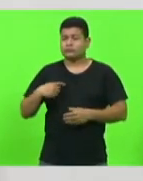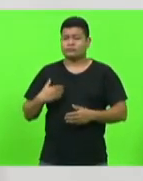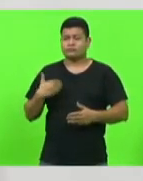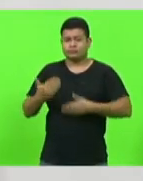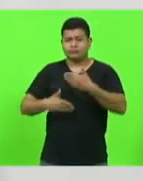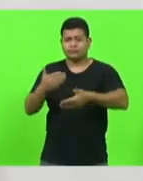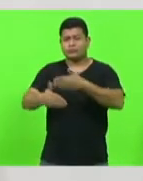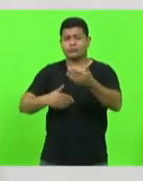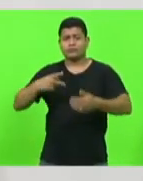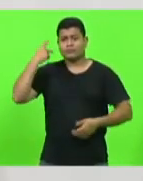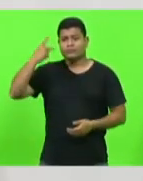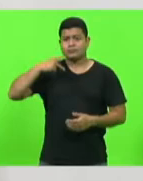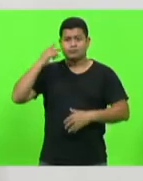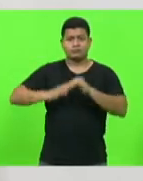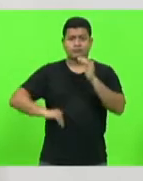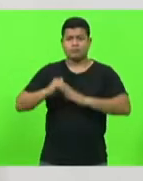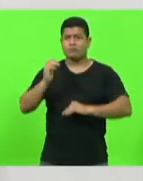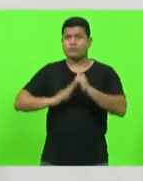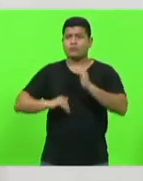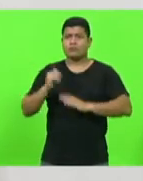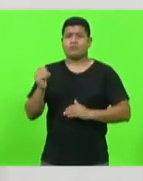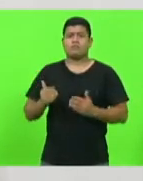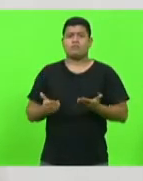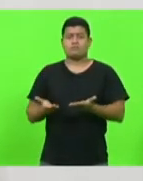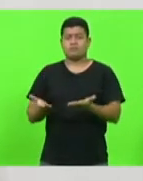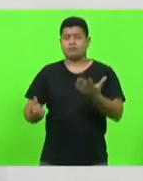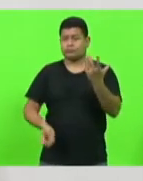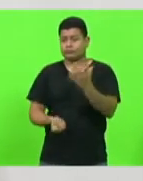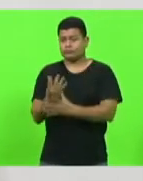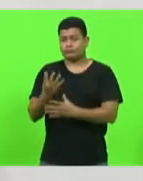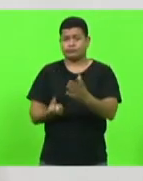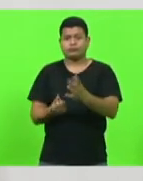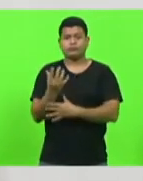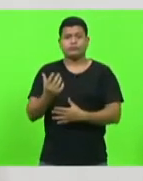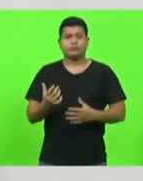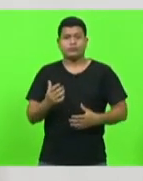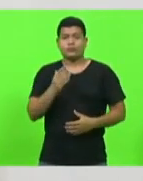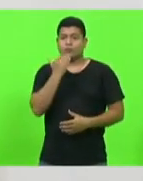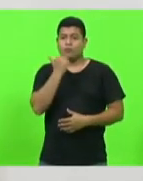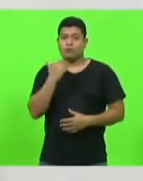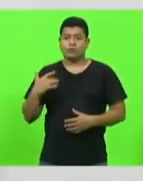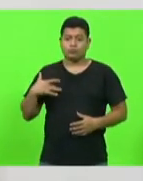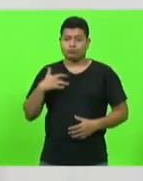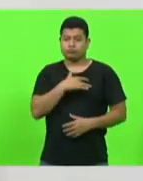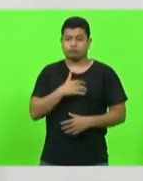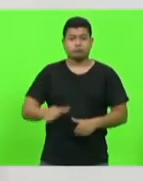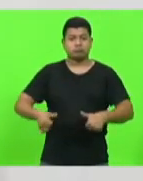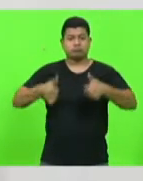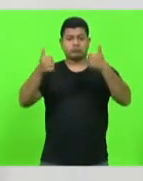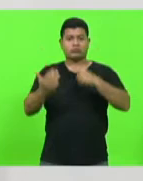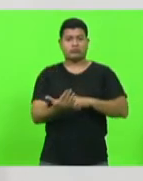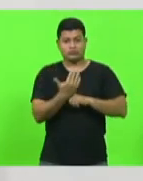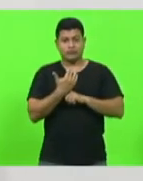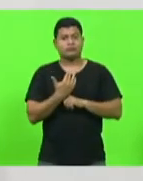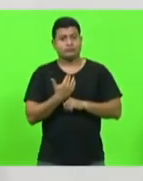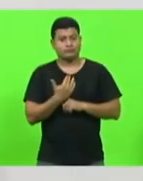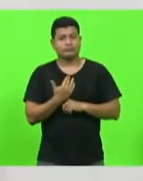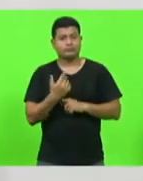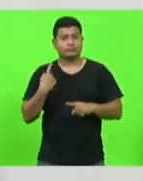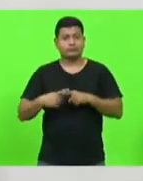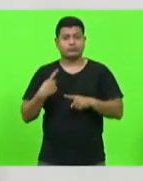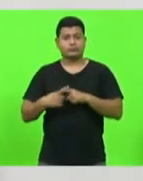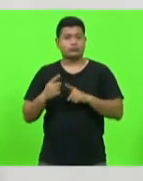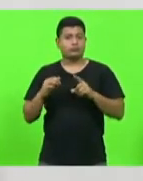com ações na produção do alimento saudável. Porque todo pai, toda a mãe